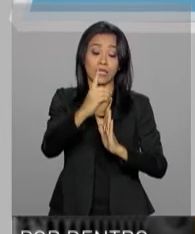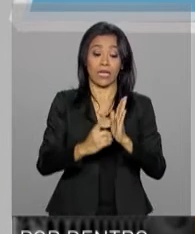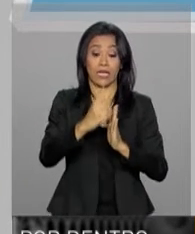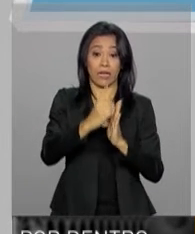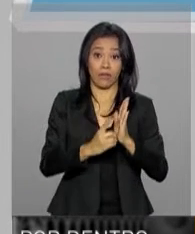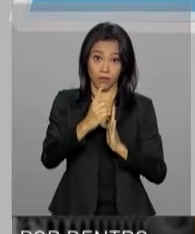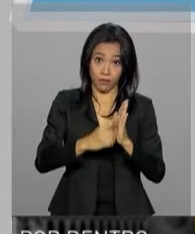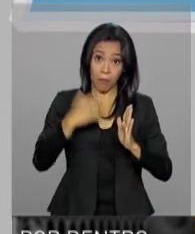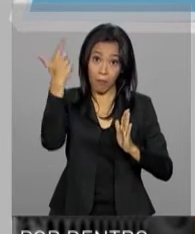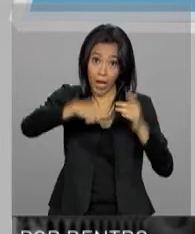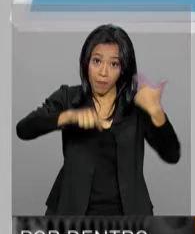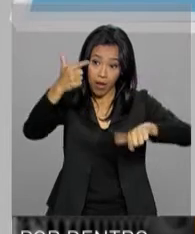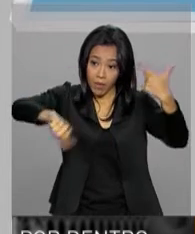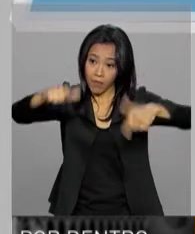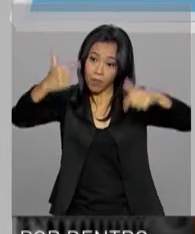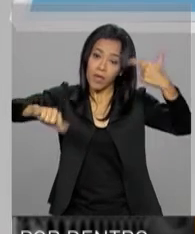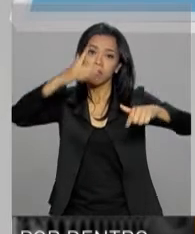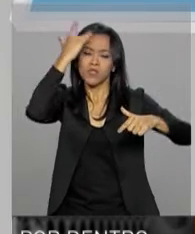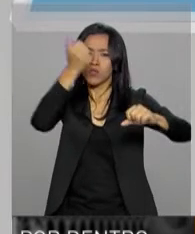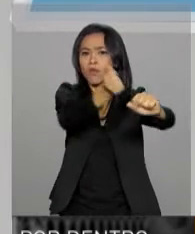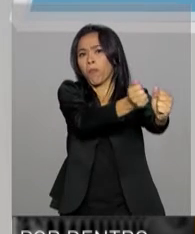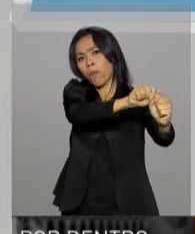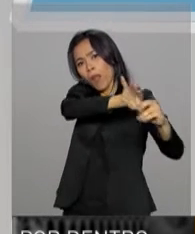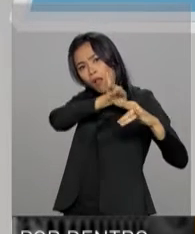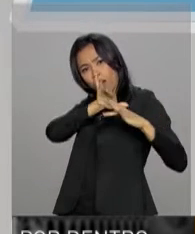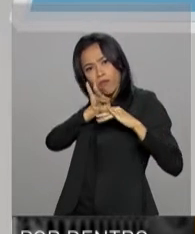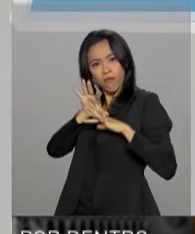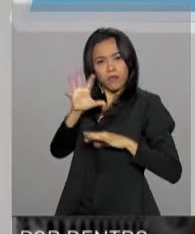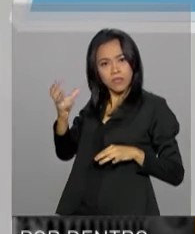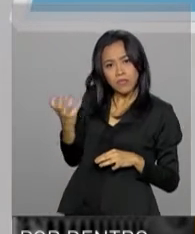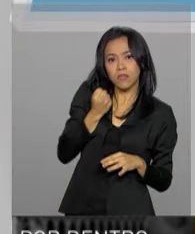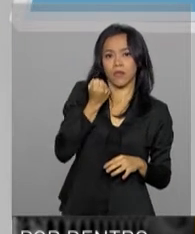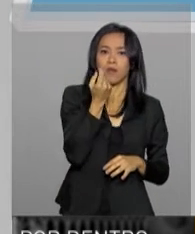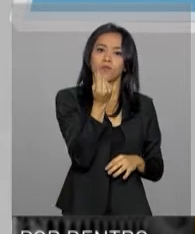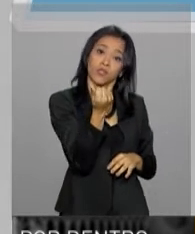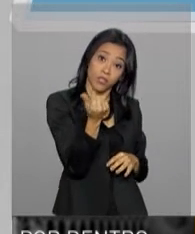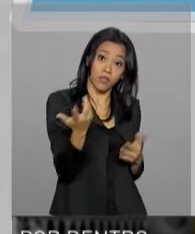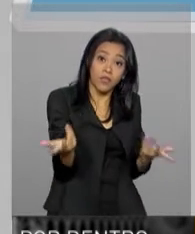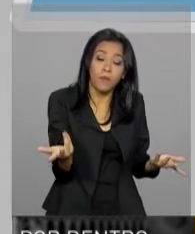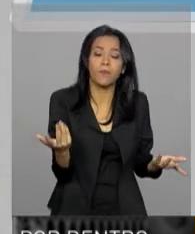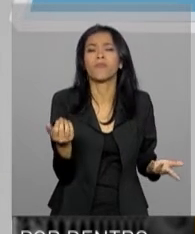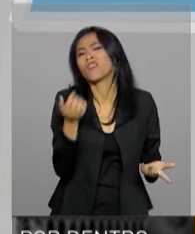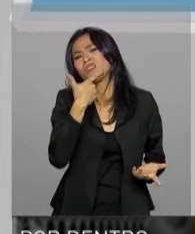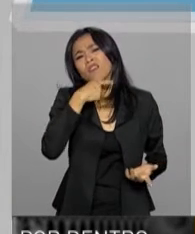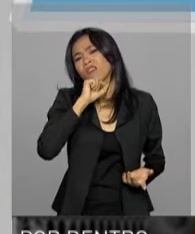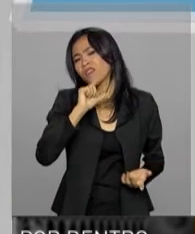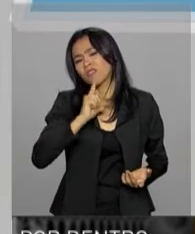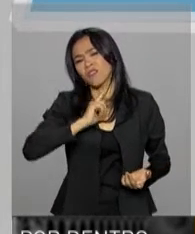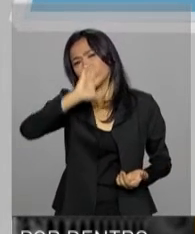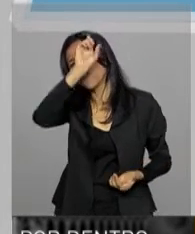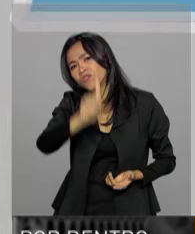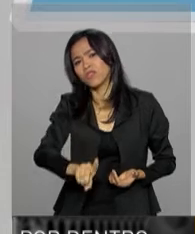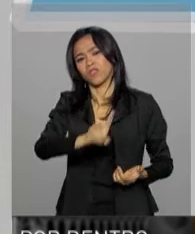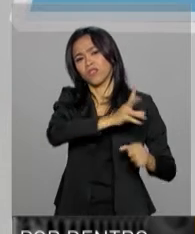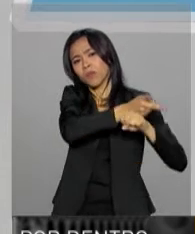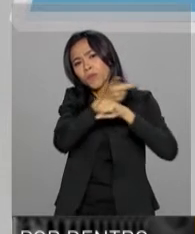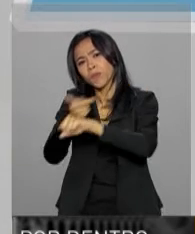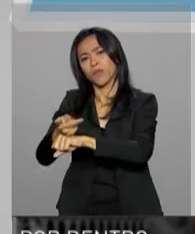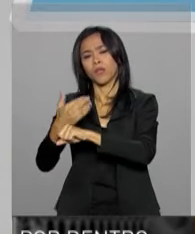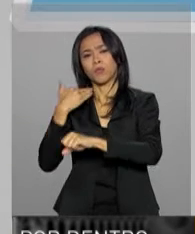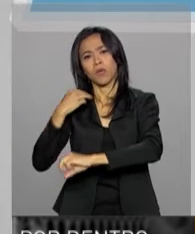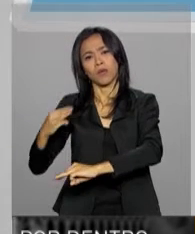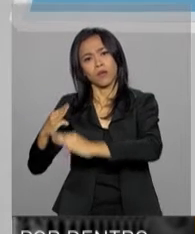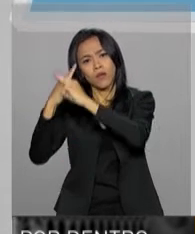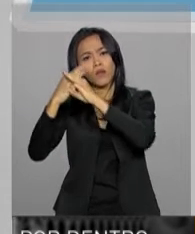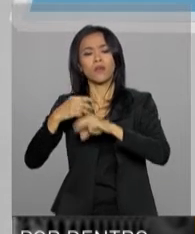poder obter portanto issacs quem mais passa a ter direito de buscar na caixa e também no